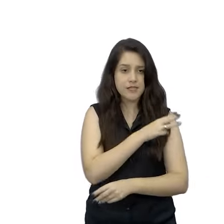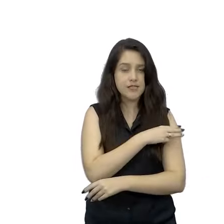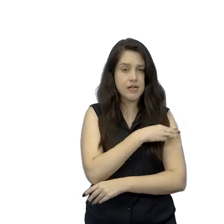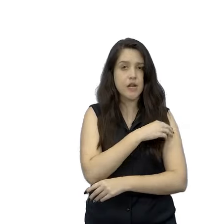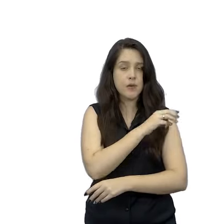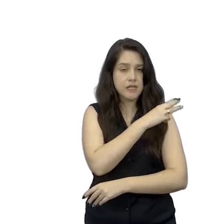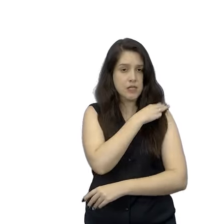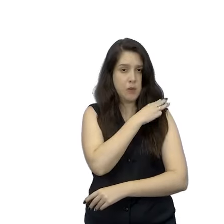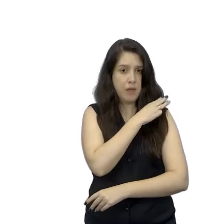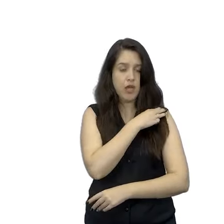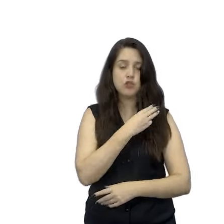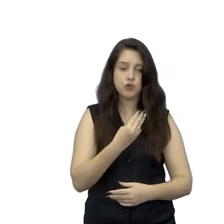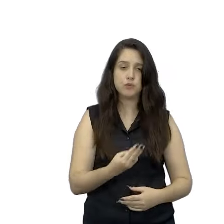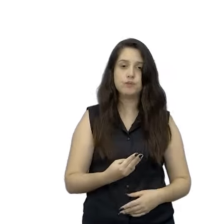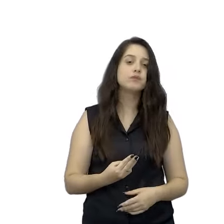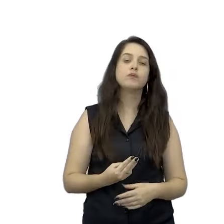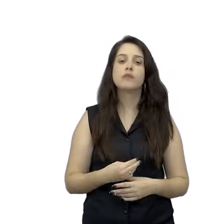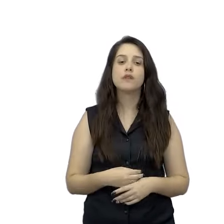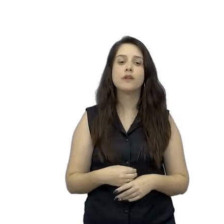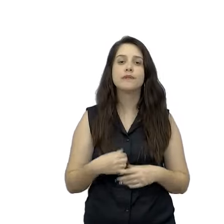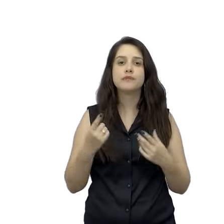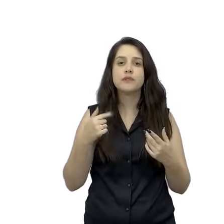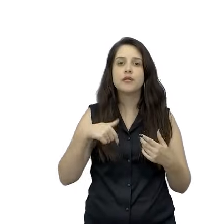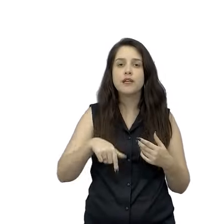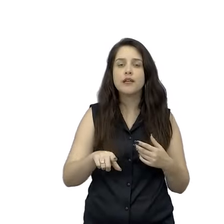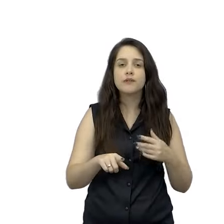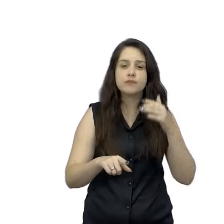ensino médio, né, então nós vamos